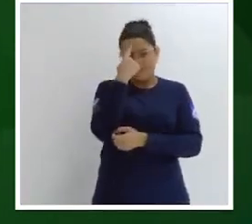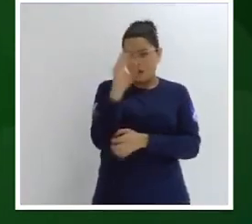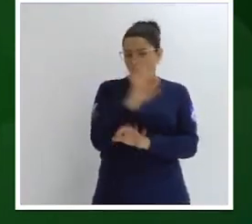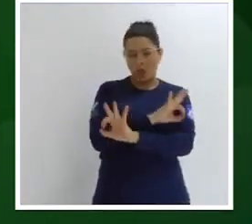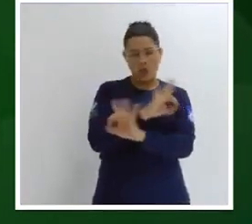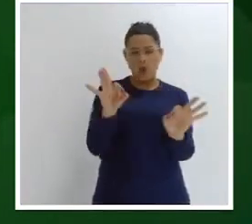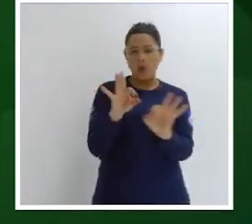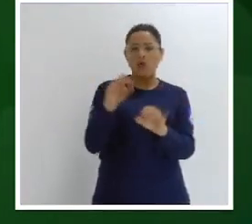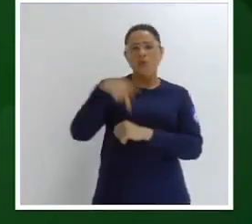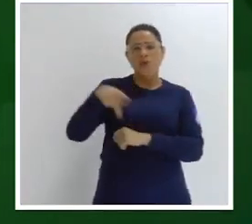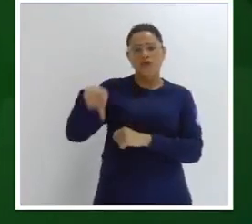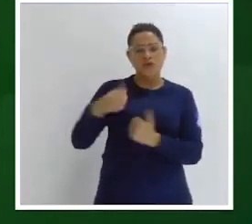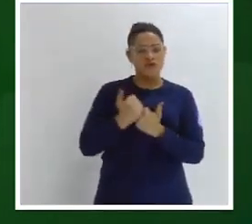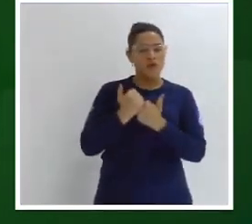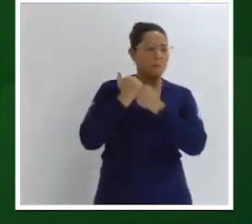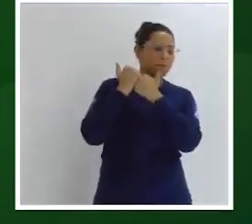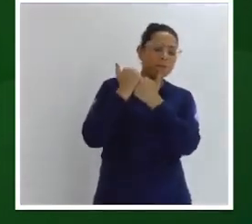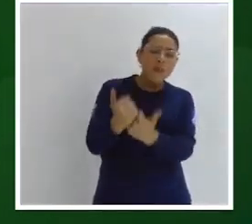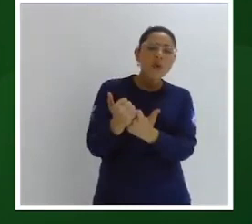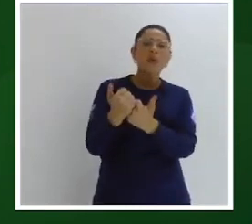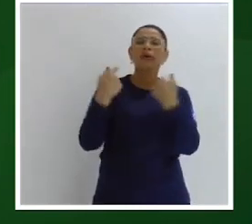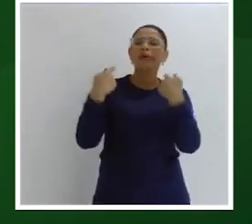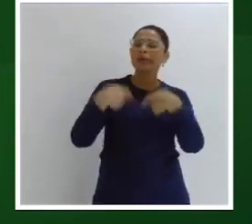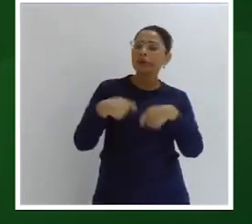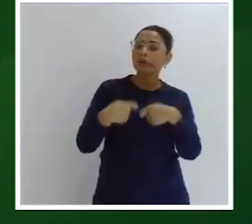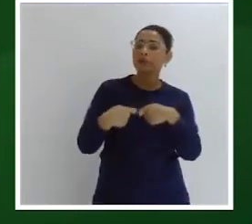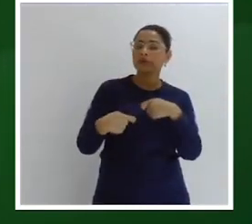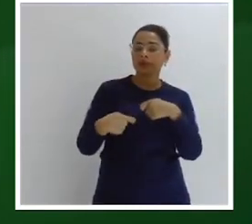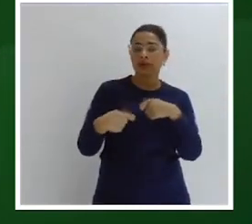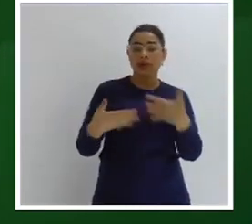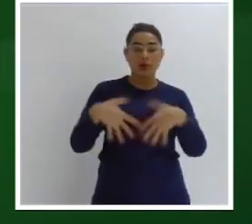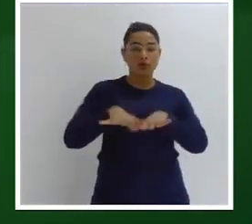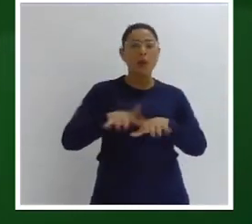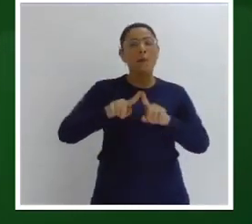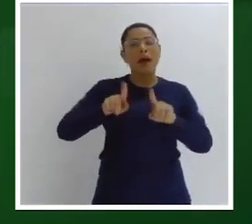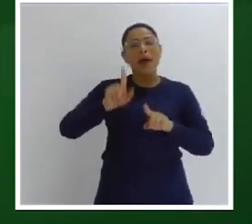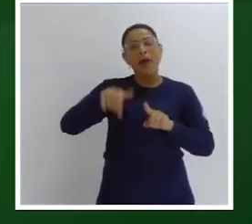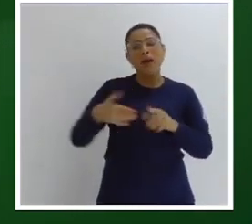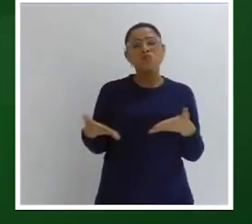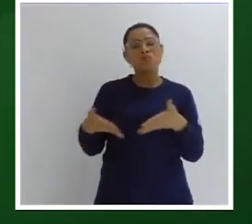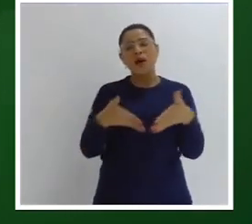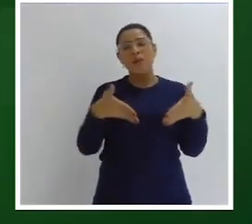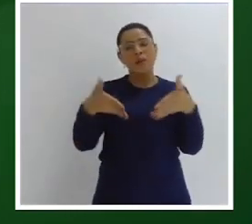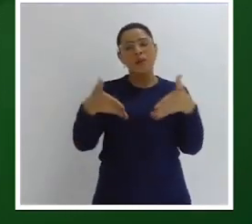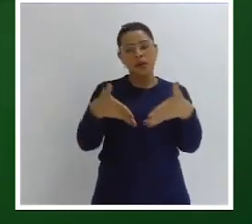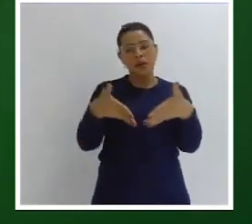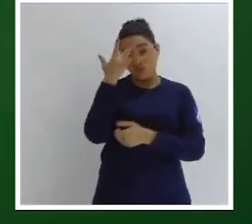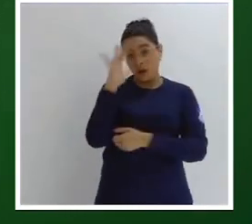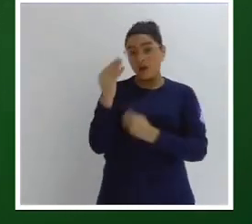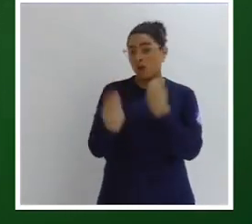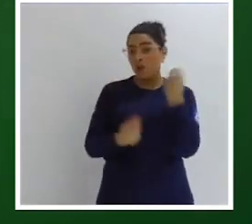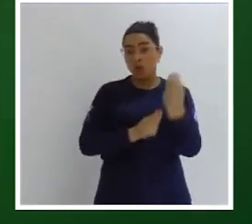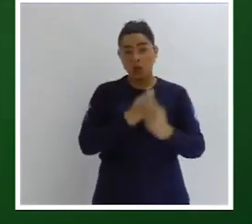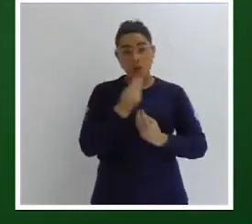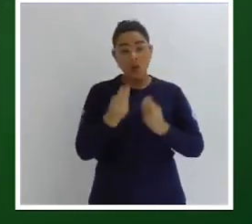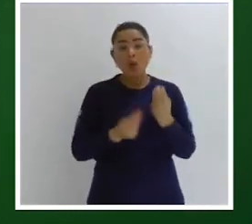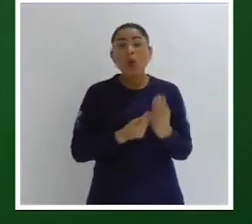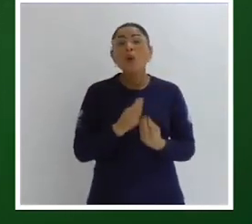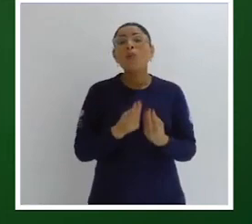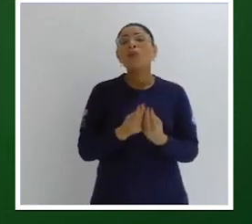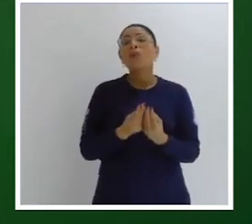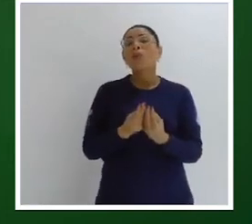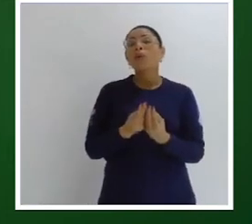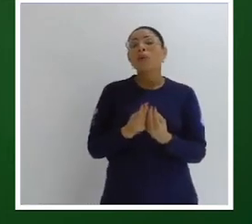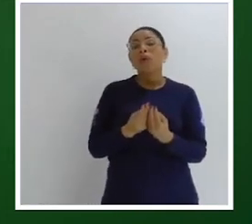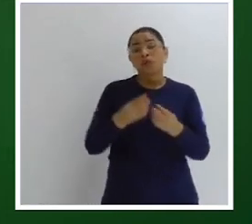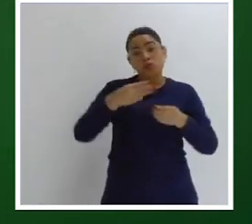aquele professor de apoio que precisa ter para inclusão mas é um caminho não sei como ficaria aí na nas redes de